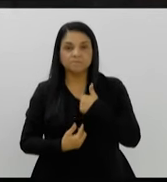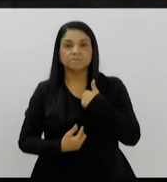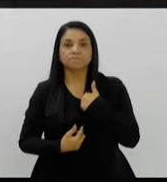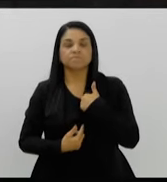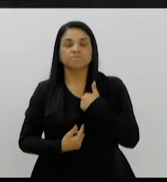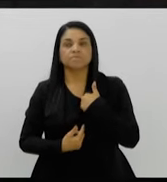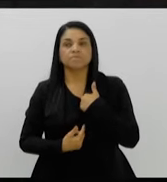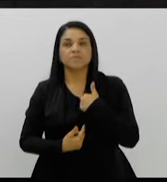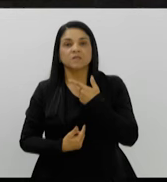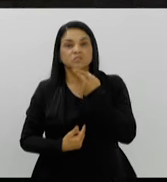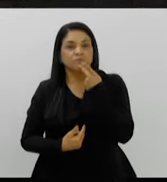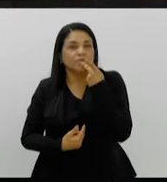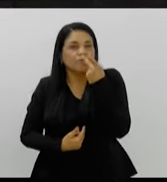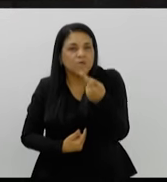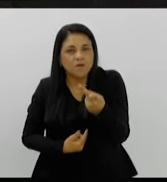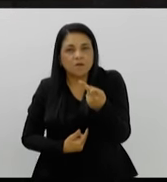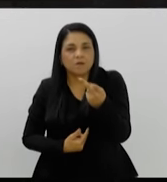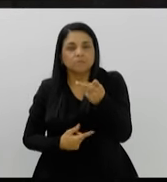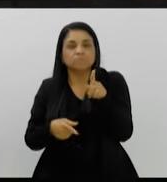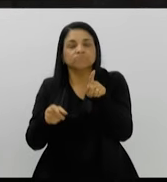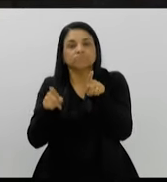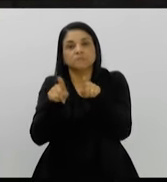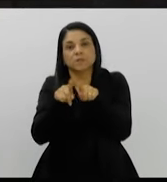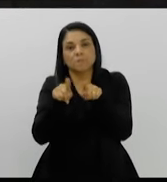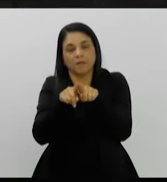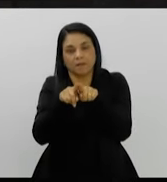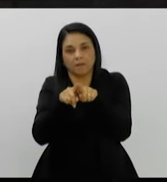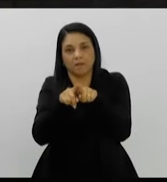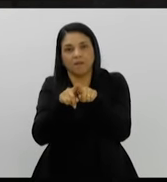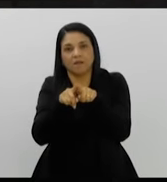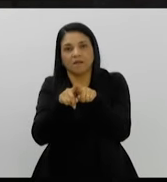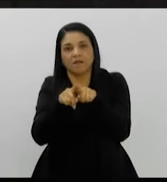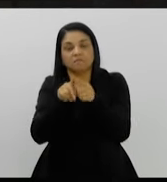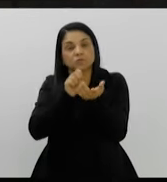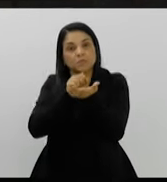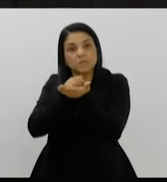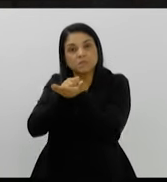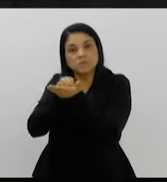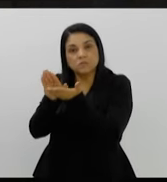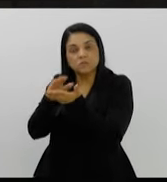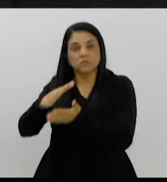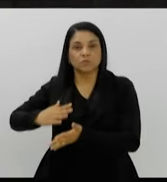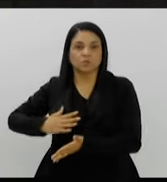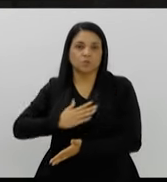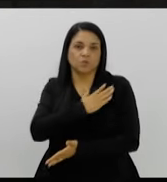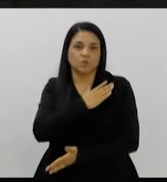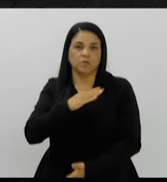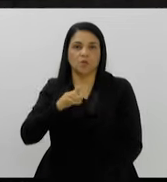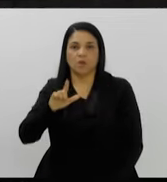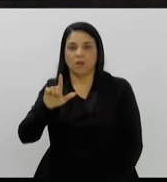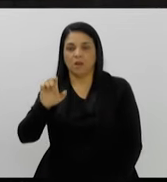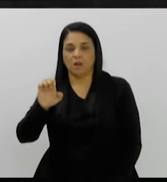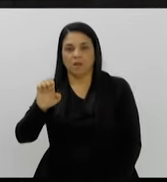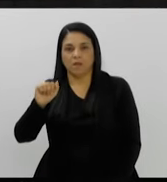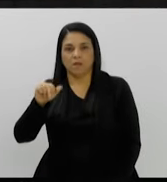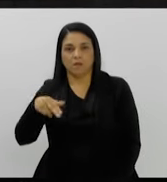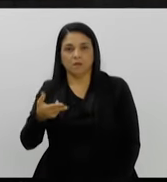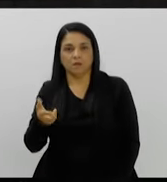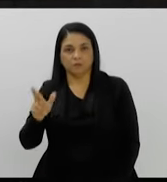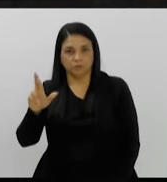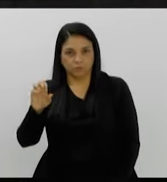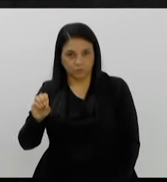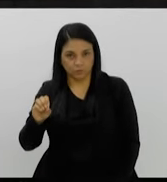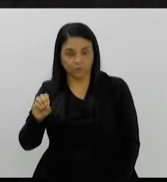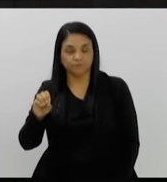de de citar também sobre a exoneração do coronel Leandro Monteiro